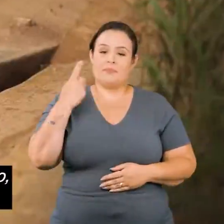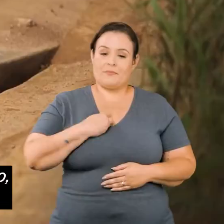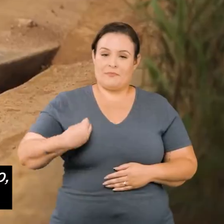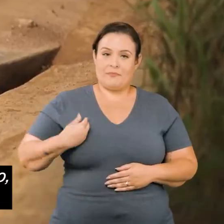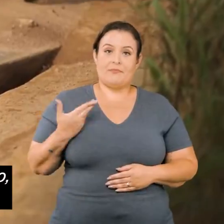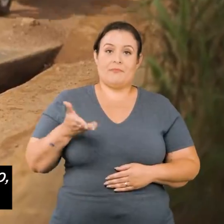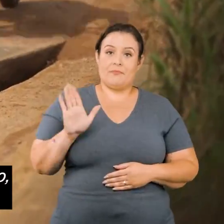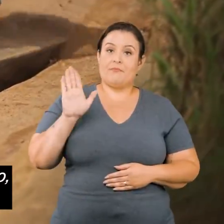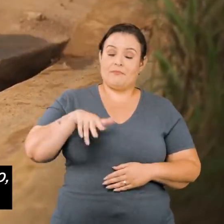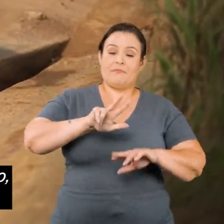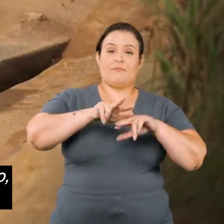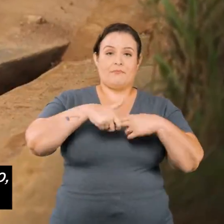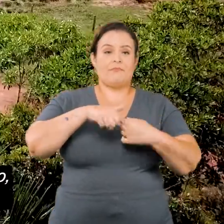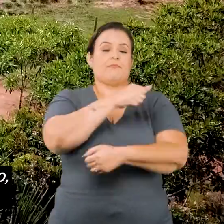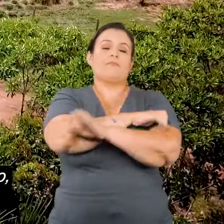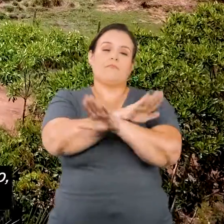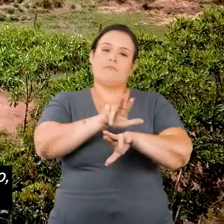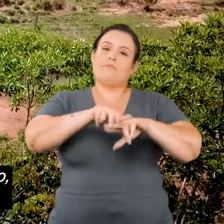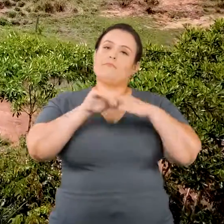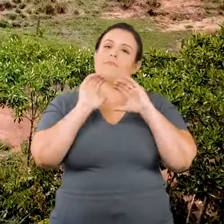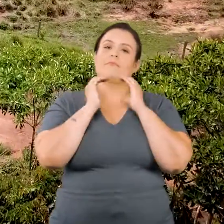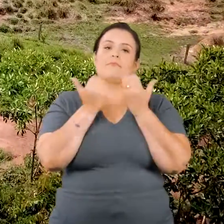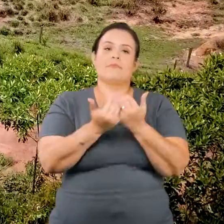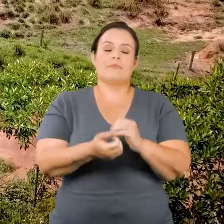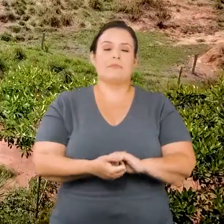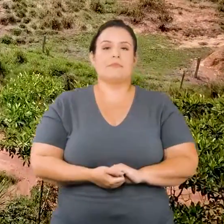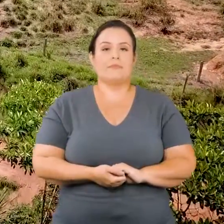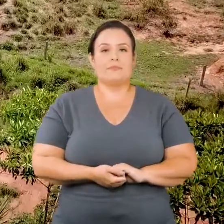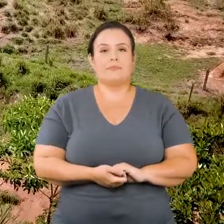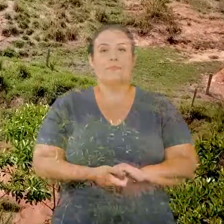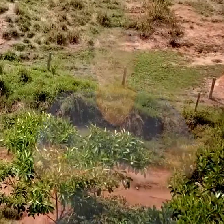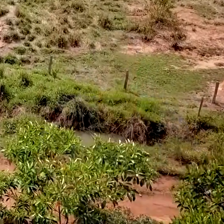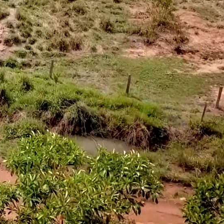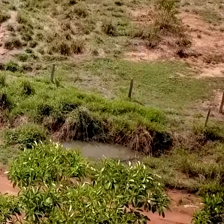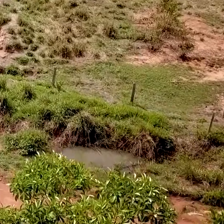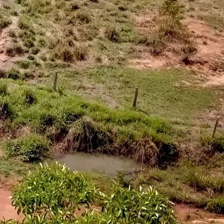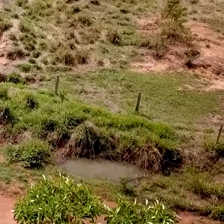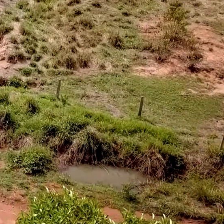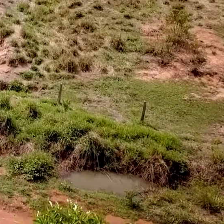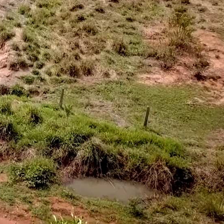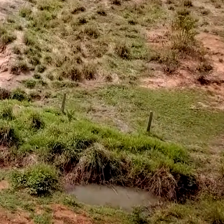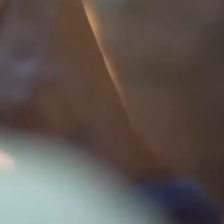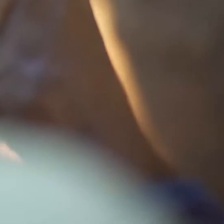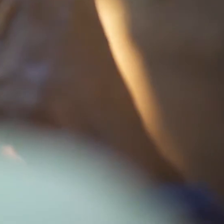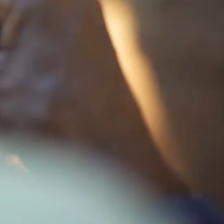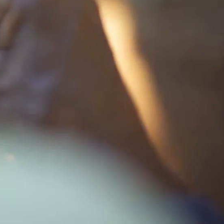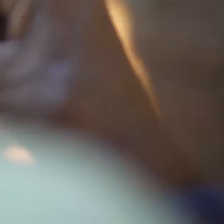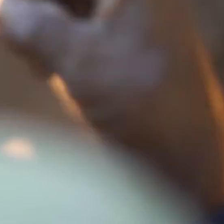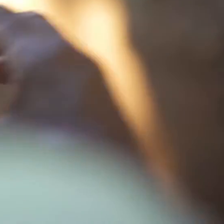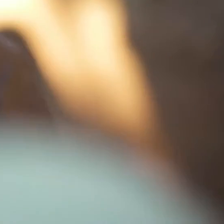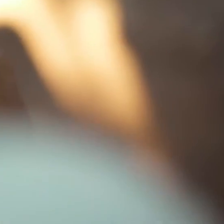aqui pelo aluno mesmo, pela comunidade mesmo. Passa por uma pequena ponte sobre um rio.